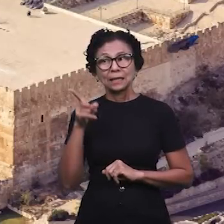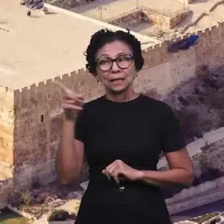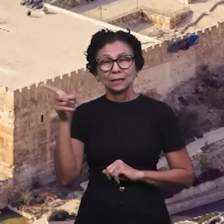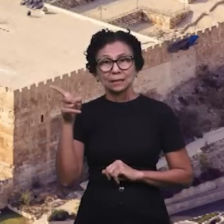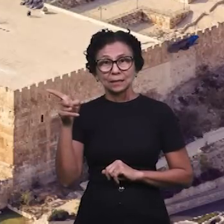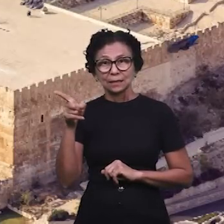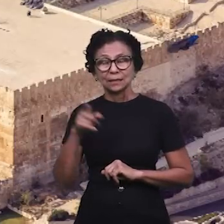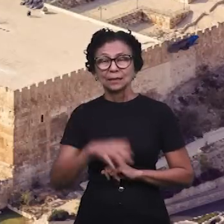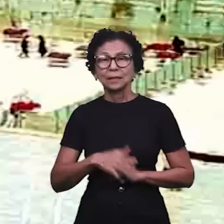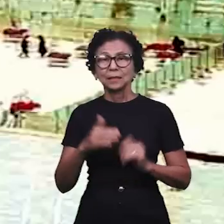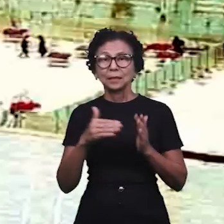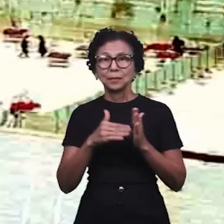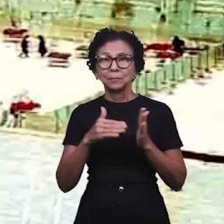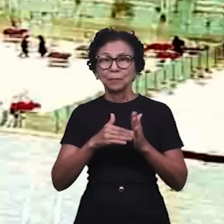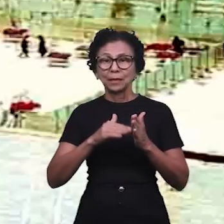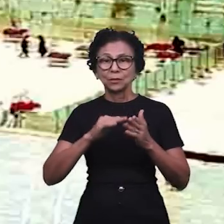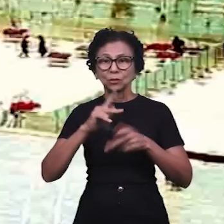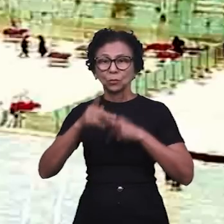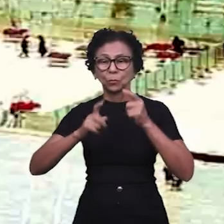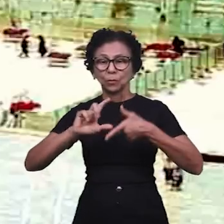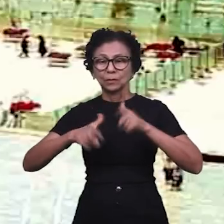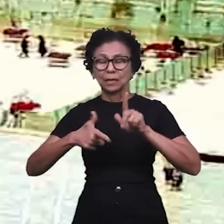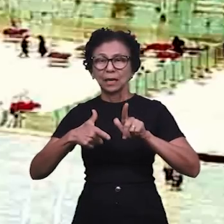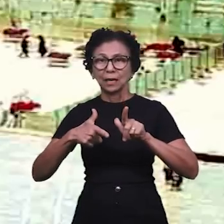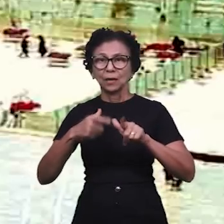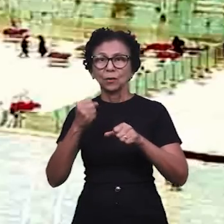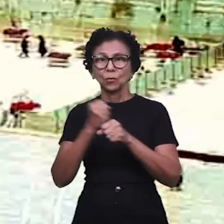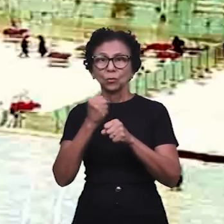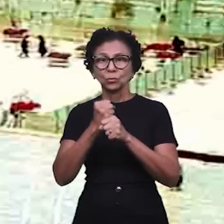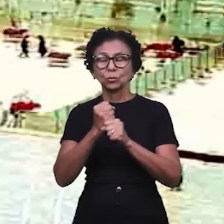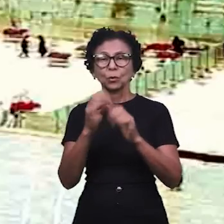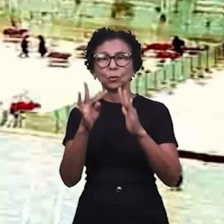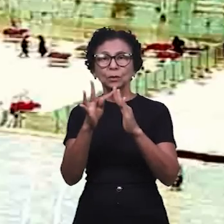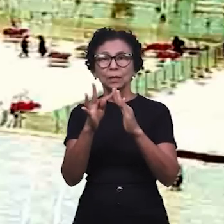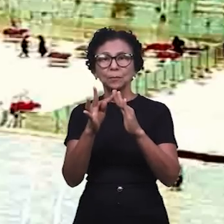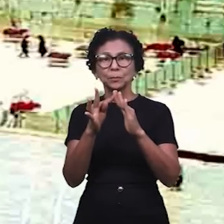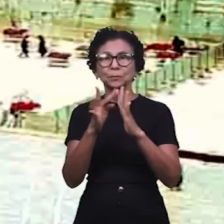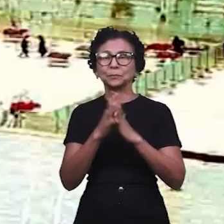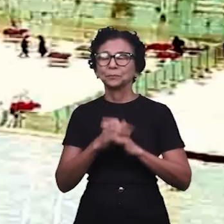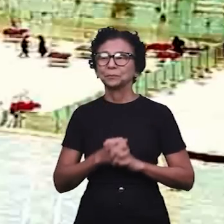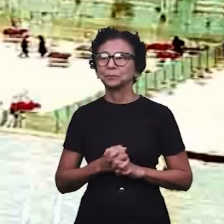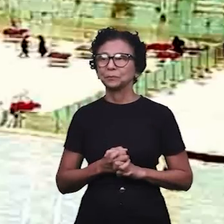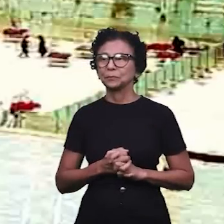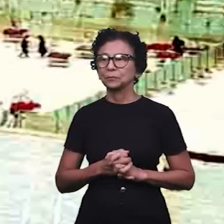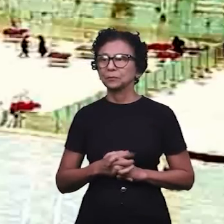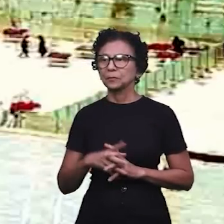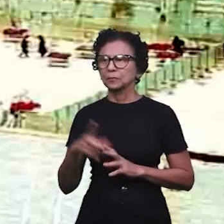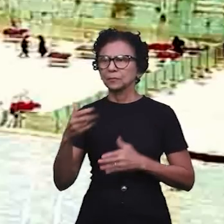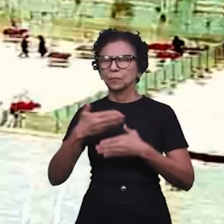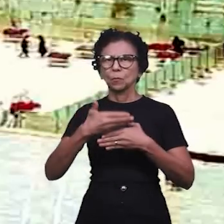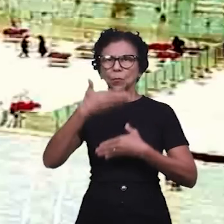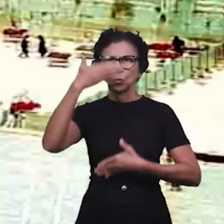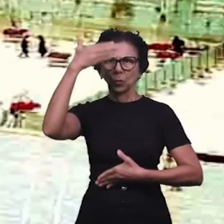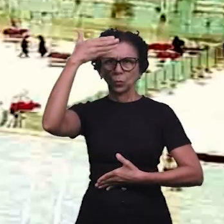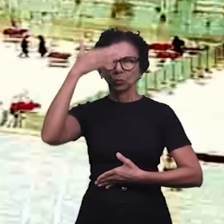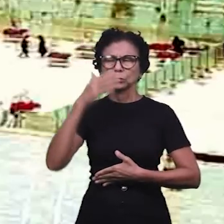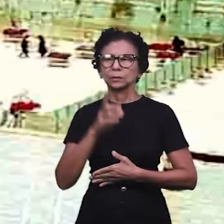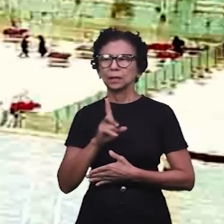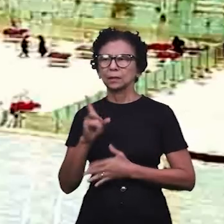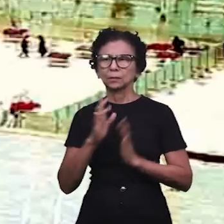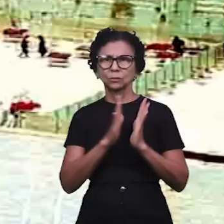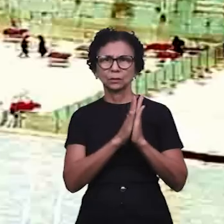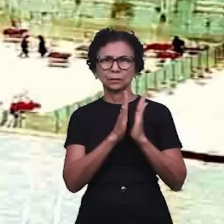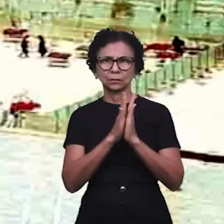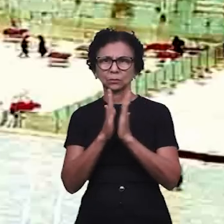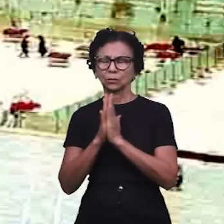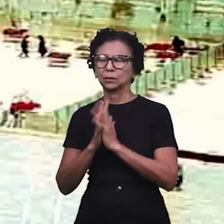detalhe. Na hora que eles construíram assim, então aqui está o Muro das Lamentações, onde Israel